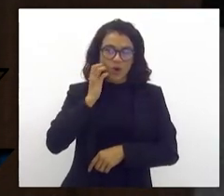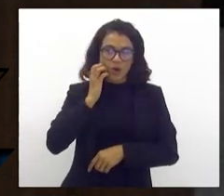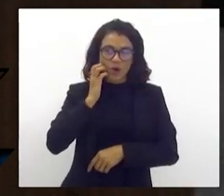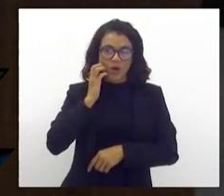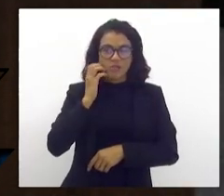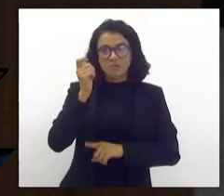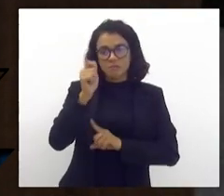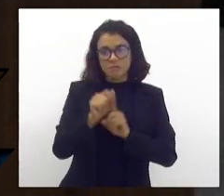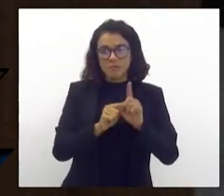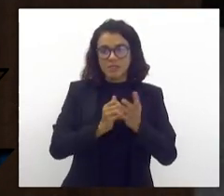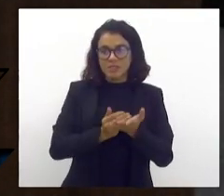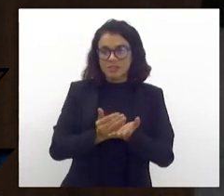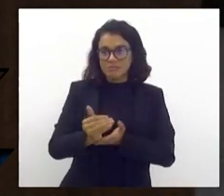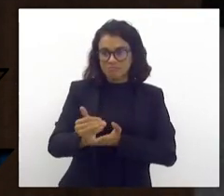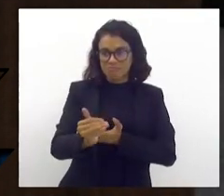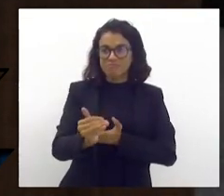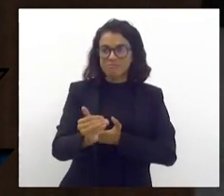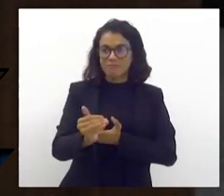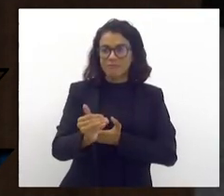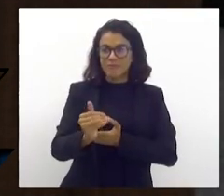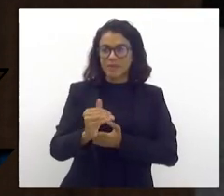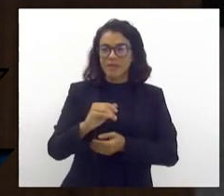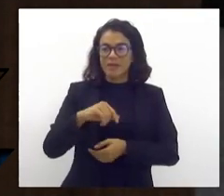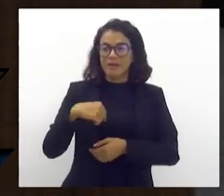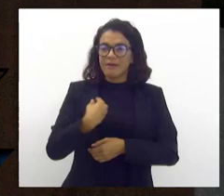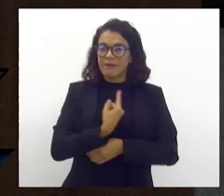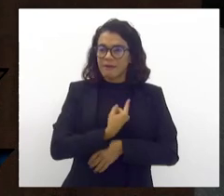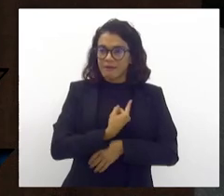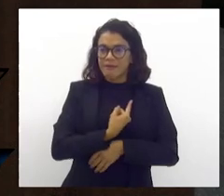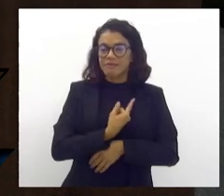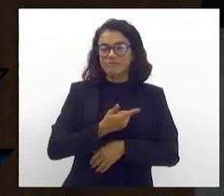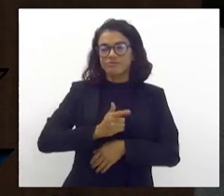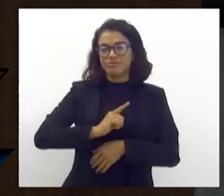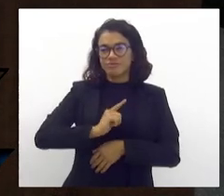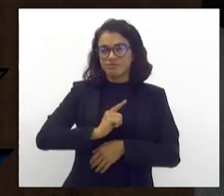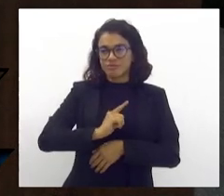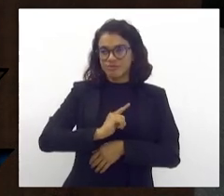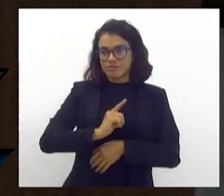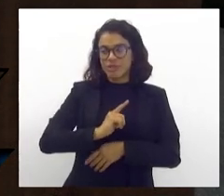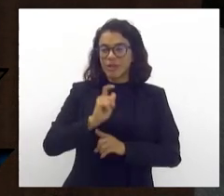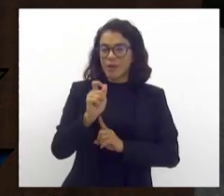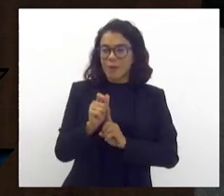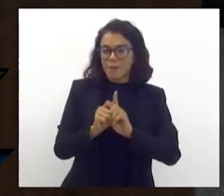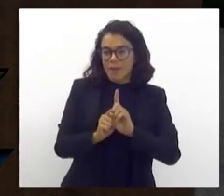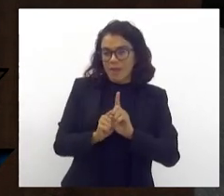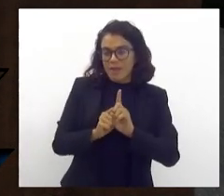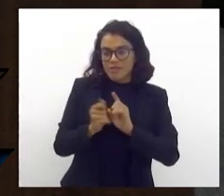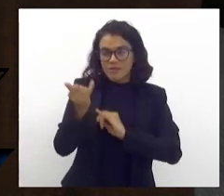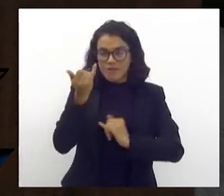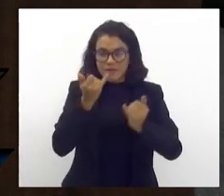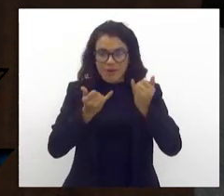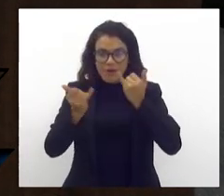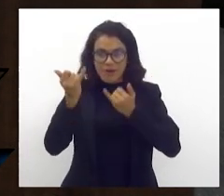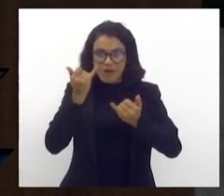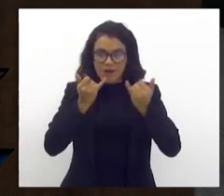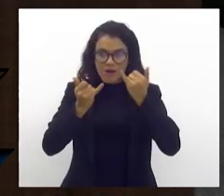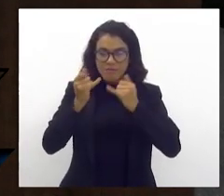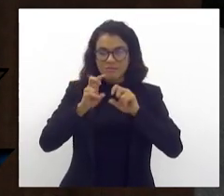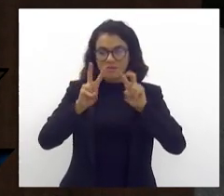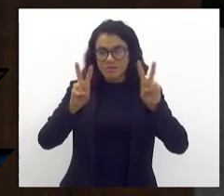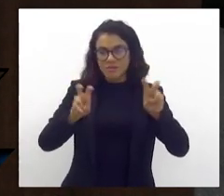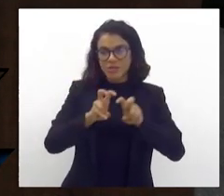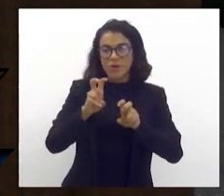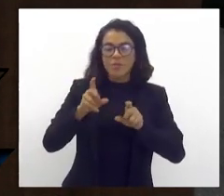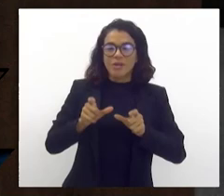inicia. É um mês que a gente tem aí um mês de esclarecimento da questão do câncer de